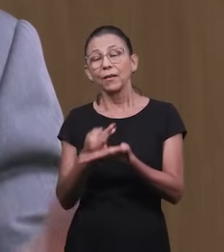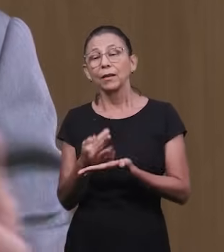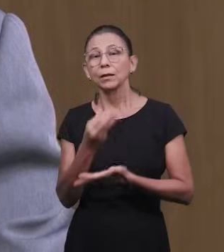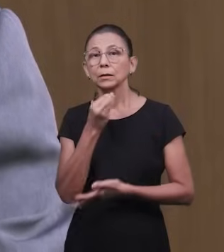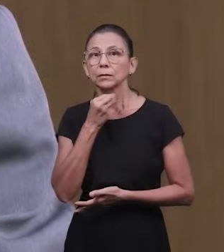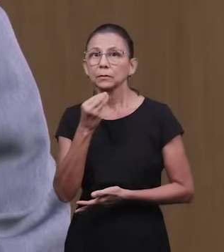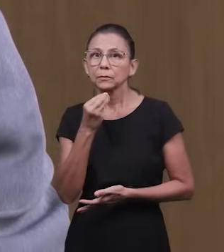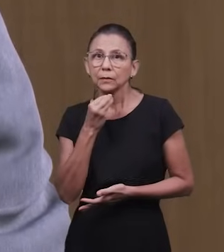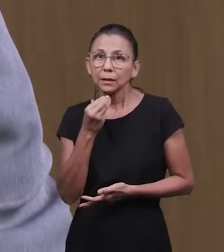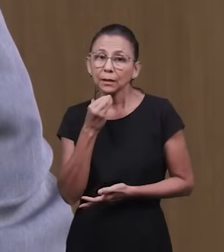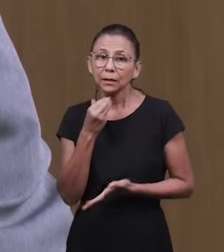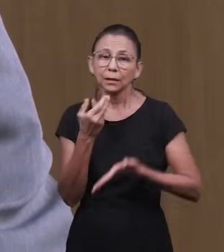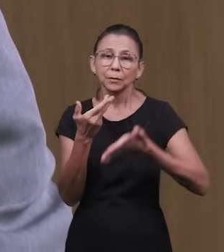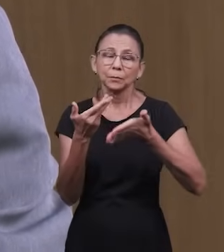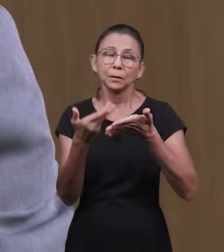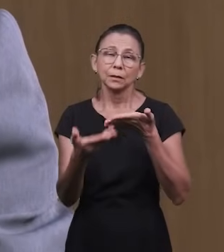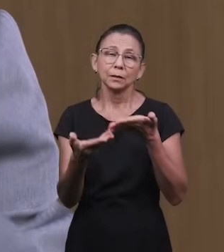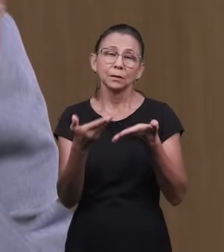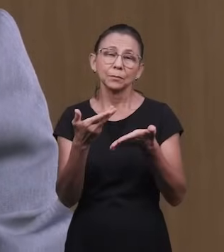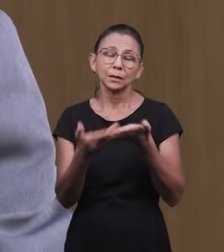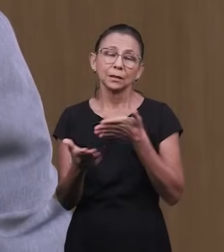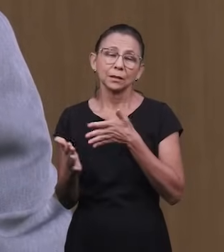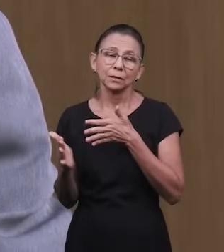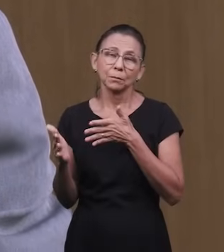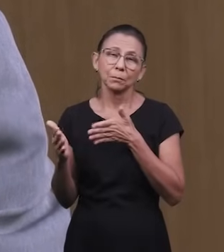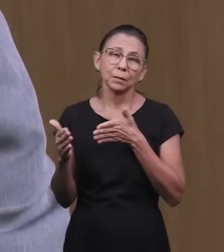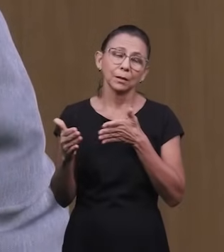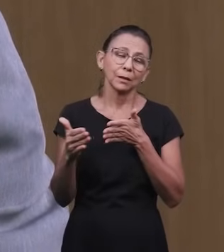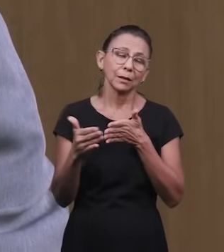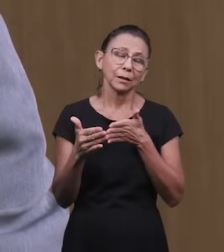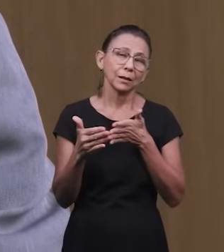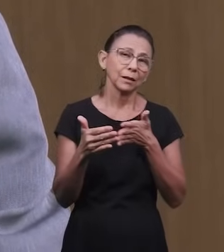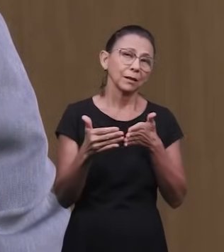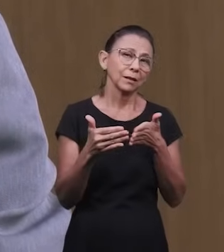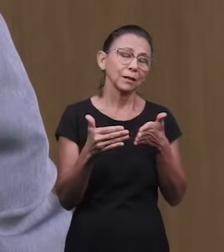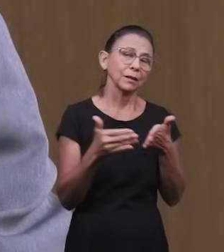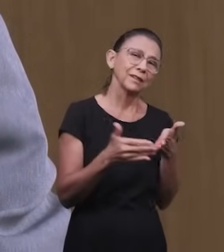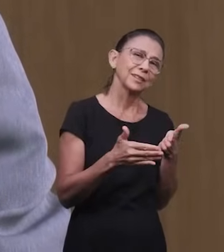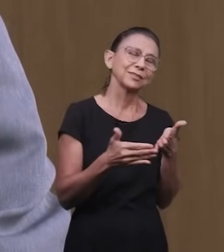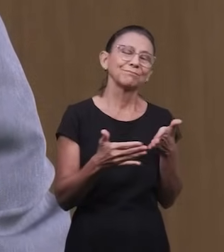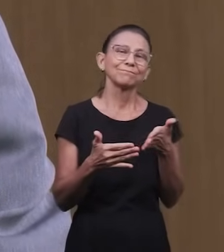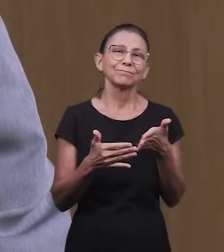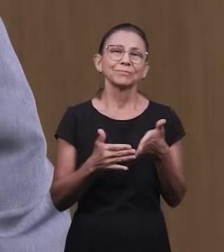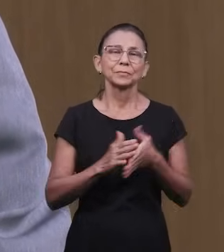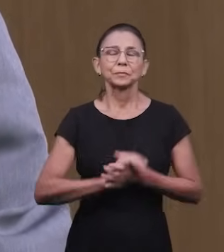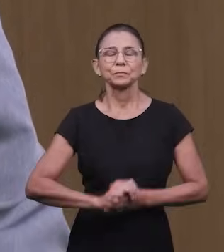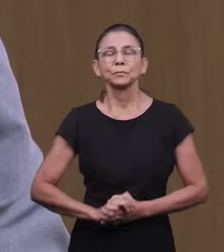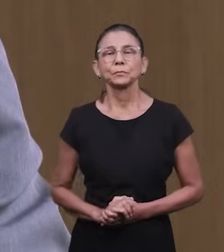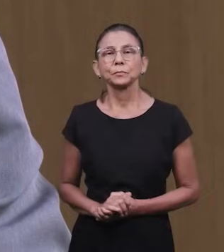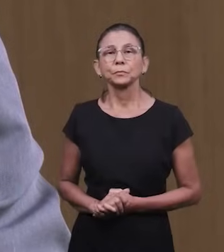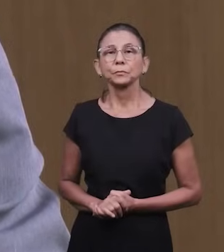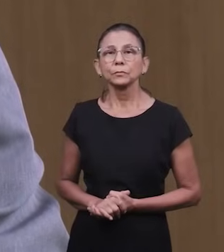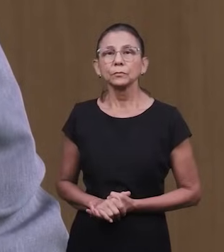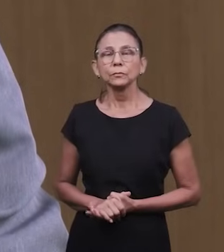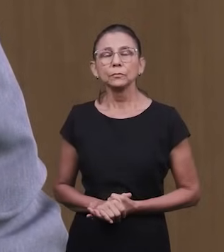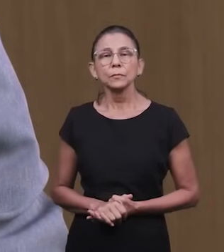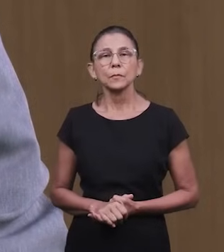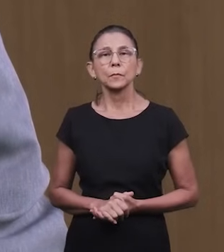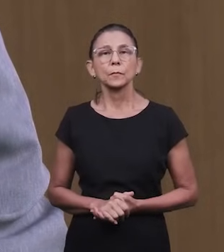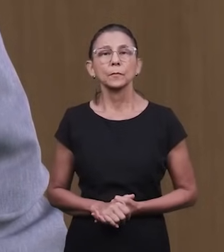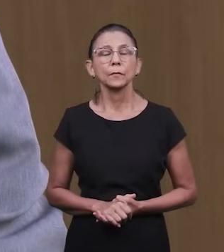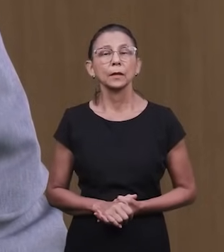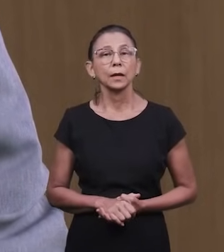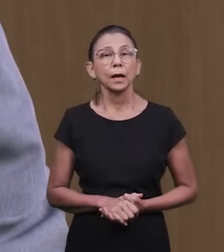a fé também, e já mudou de lugar, e até que ela orou ao Senhor, e